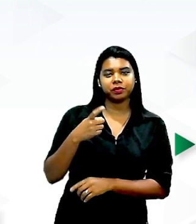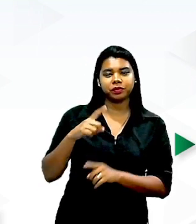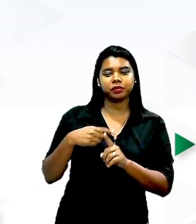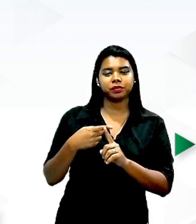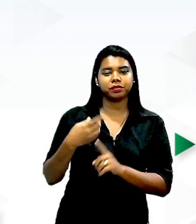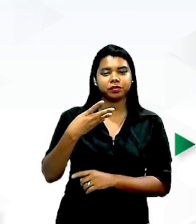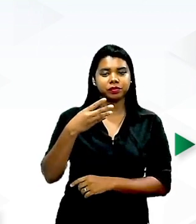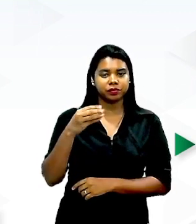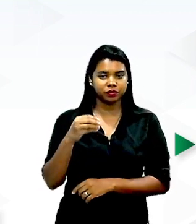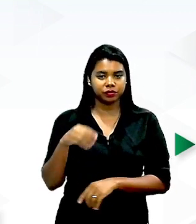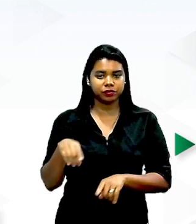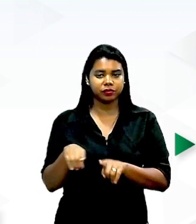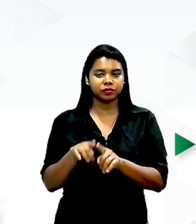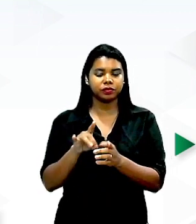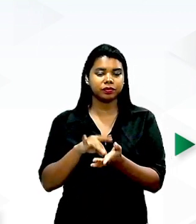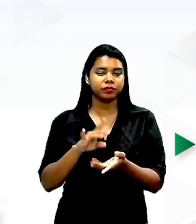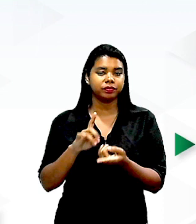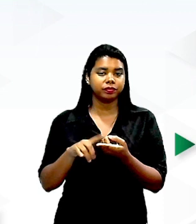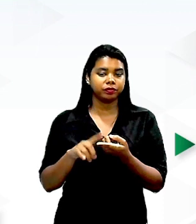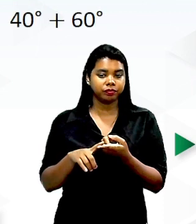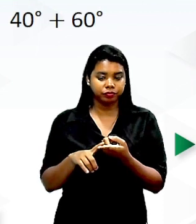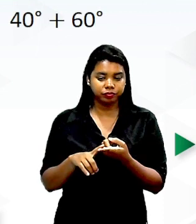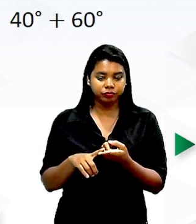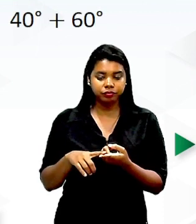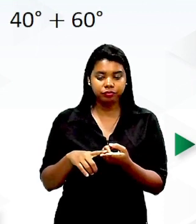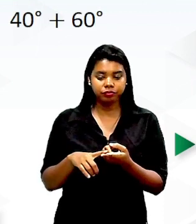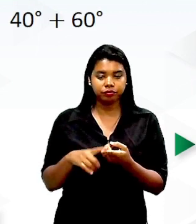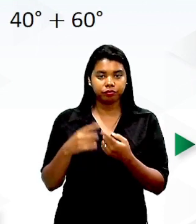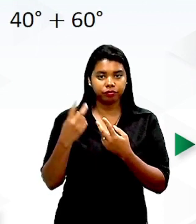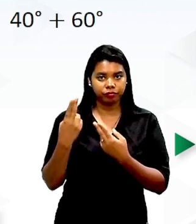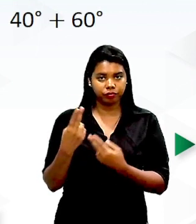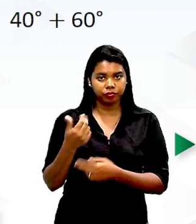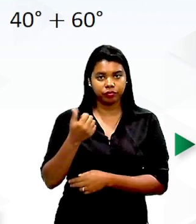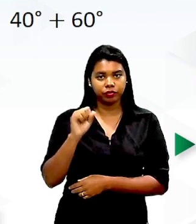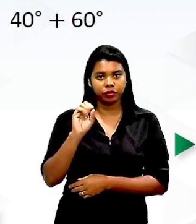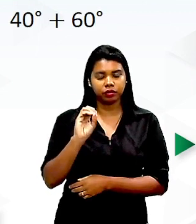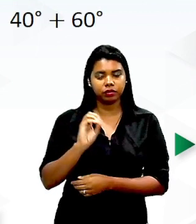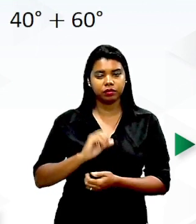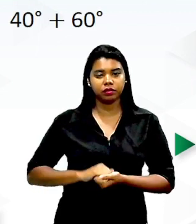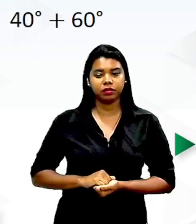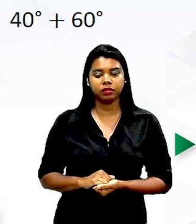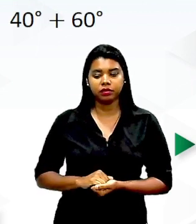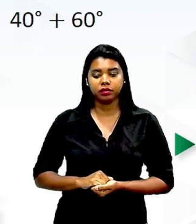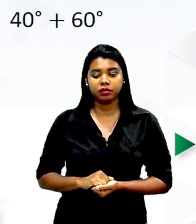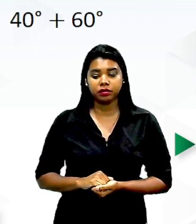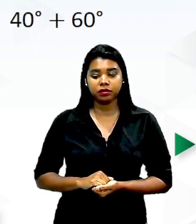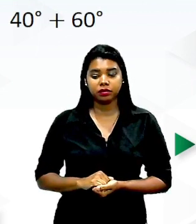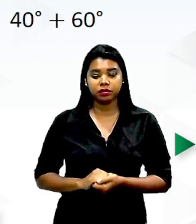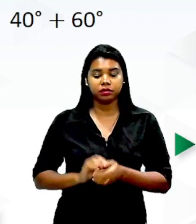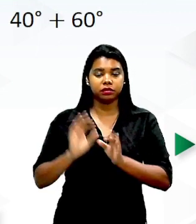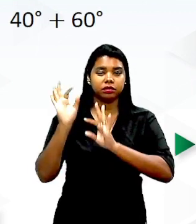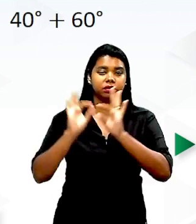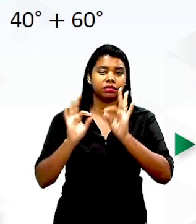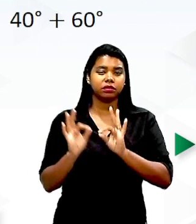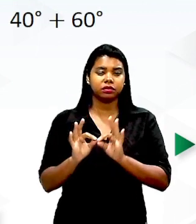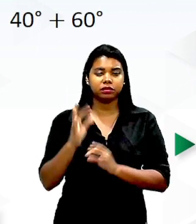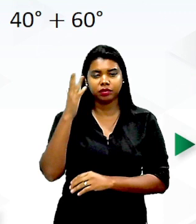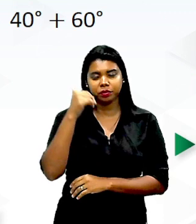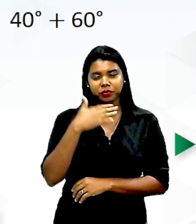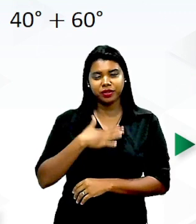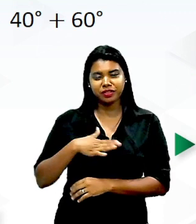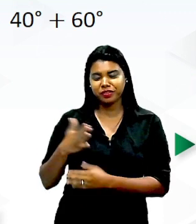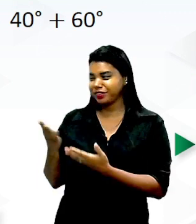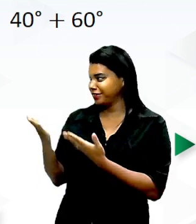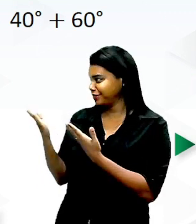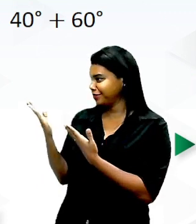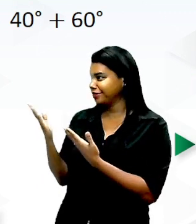40 graus mais 6x mais 60 graus tem que ser igual a 180. Eu vou só organizar para ficar bonitinho, tá? Eu gosto dessas coisas.